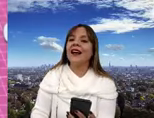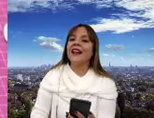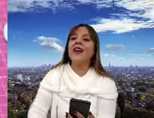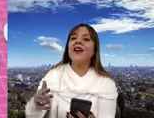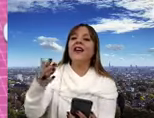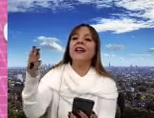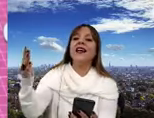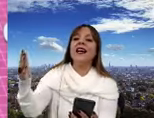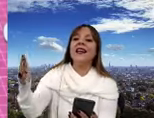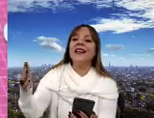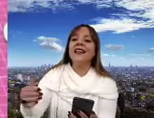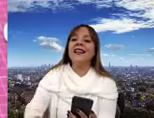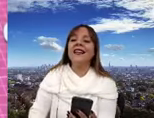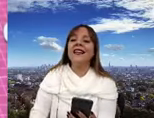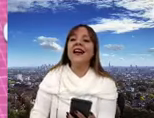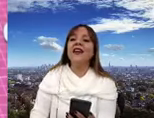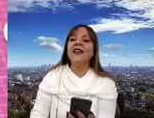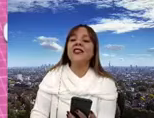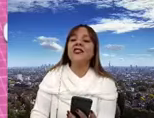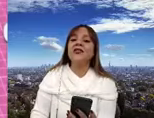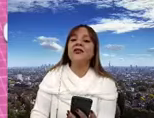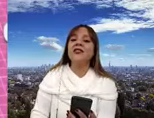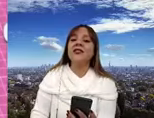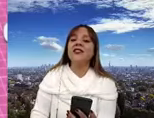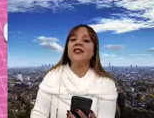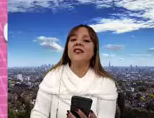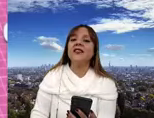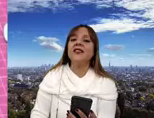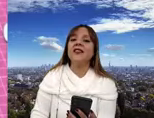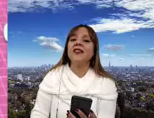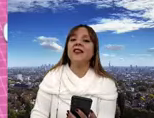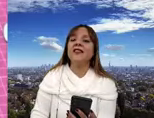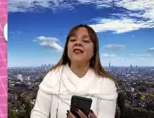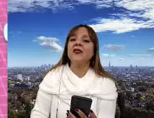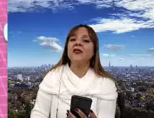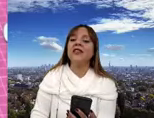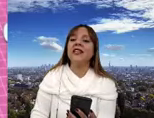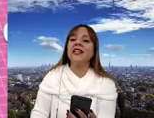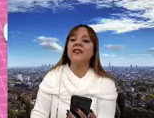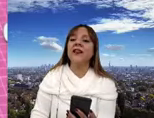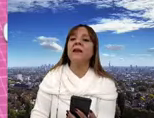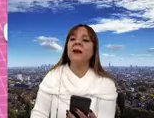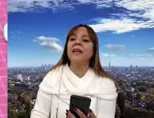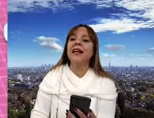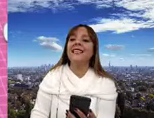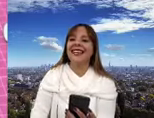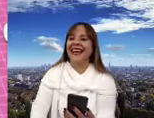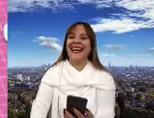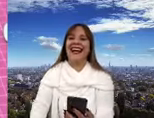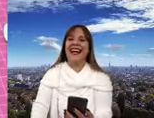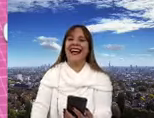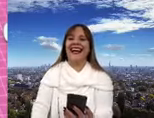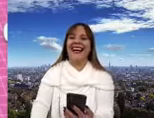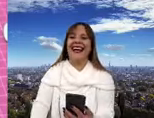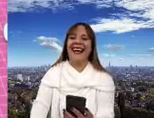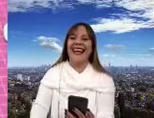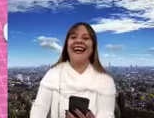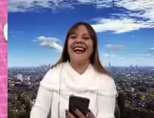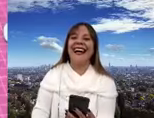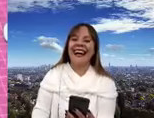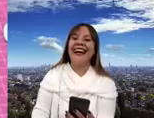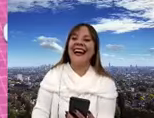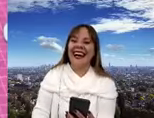que tive esse problema. a gente está tudo te assistindo, você está conseguindo, hein? Parabéns! É, mas é.